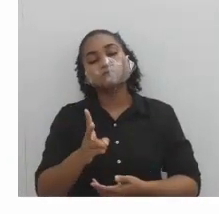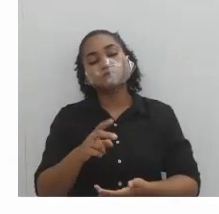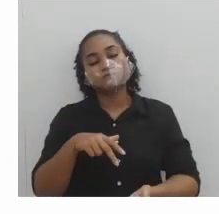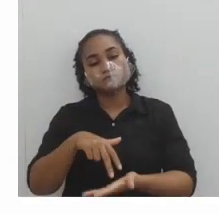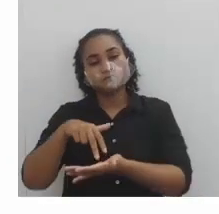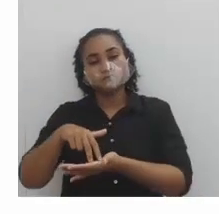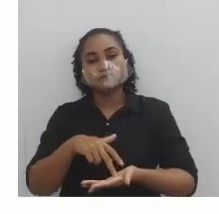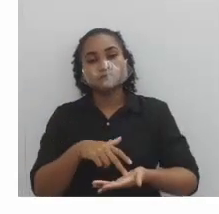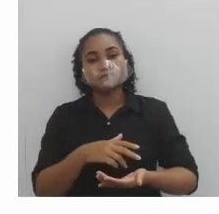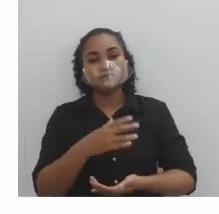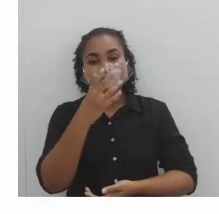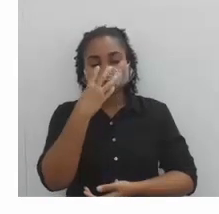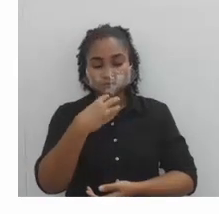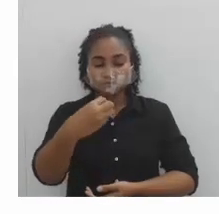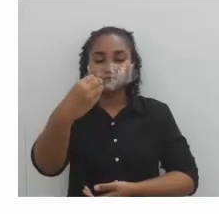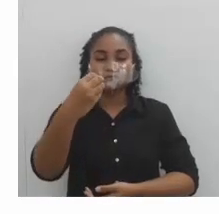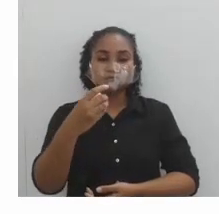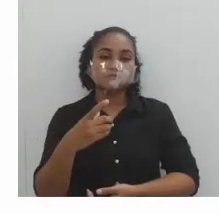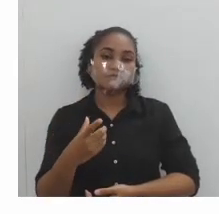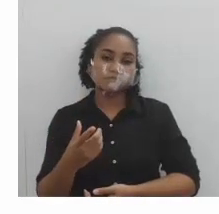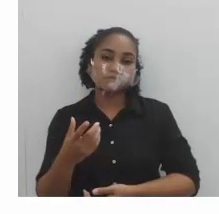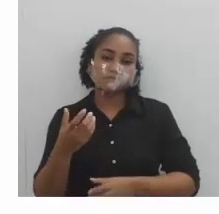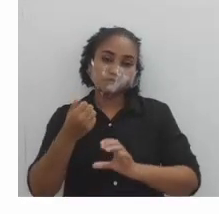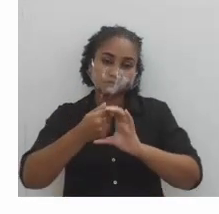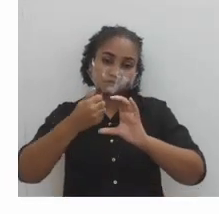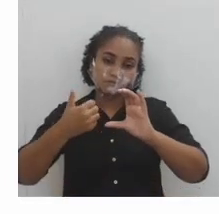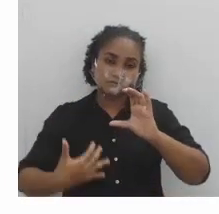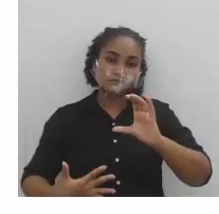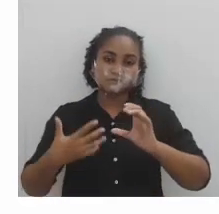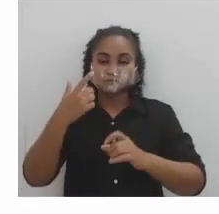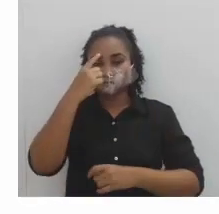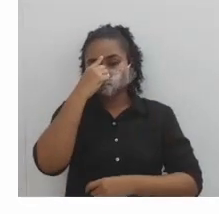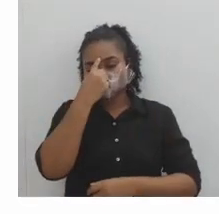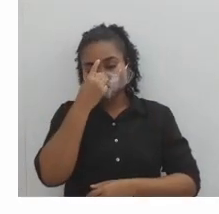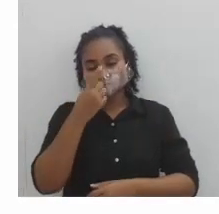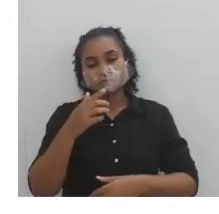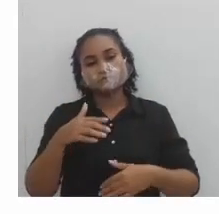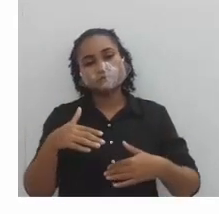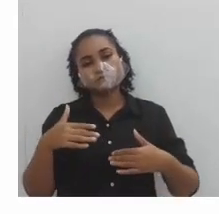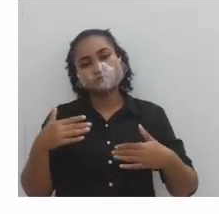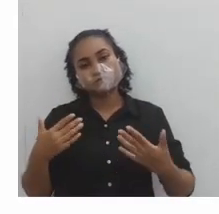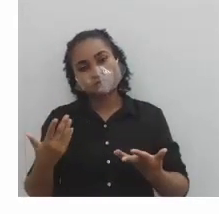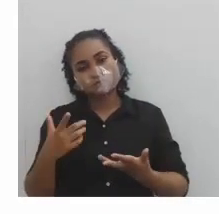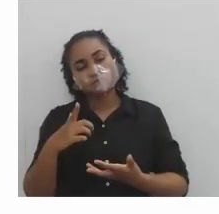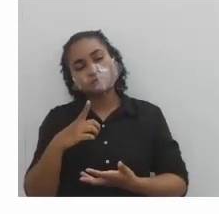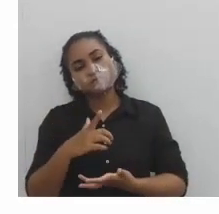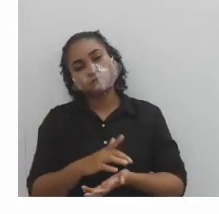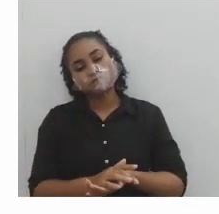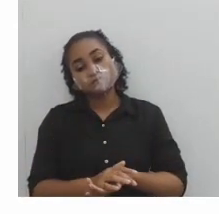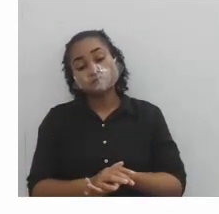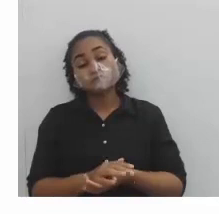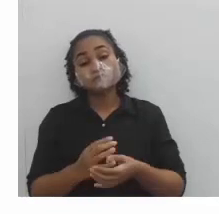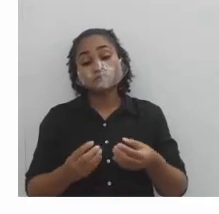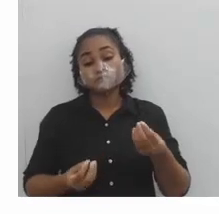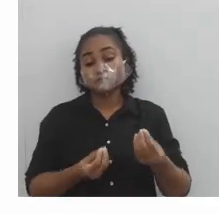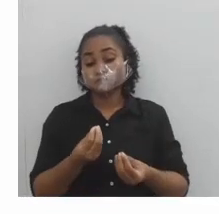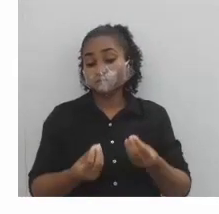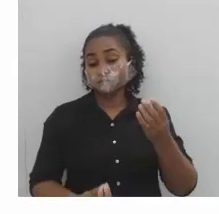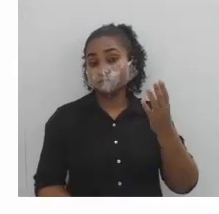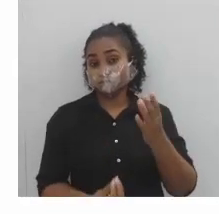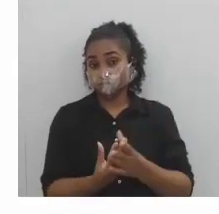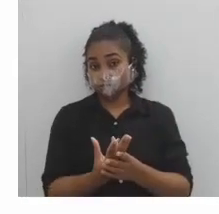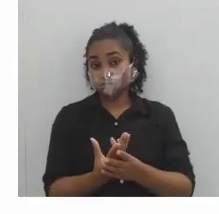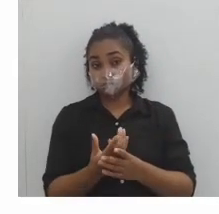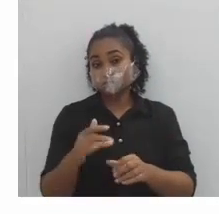elefante é um animal também característico da Índia. Então, muitas vezes os jogos, eles surgem de uma